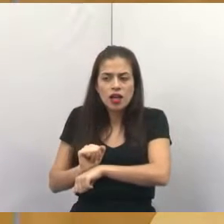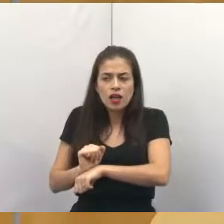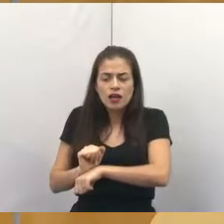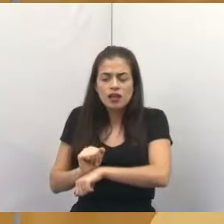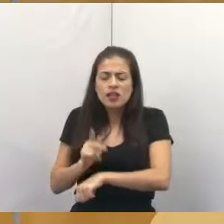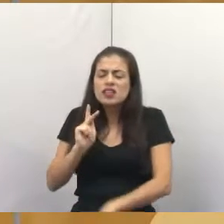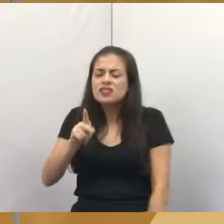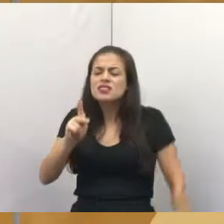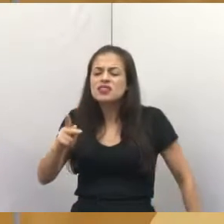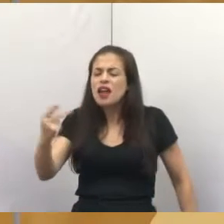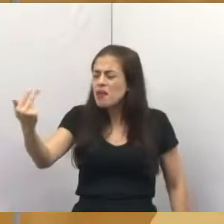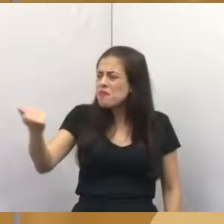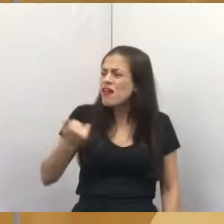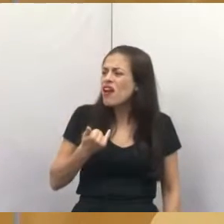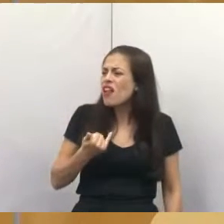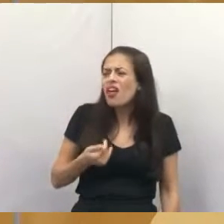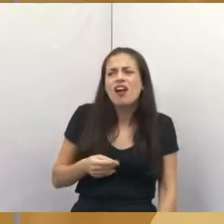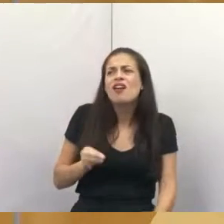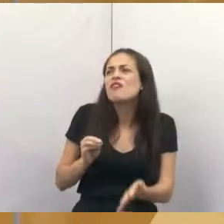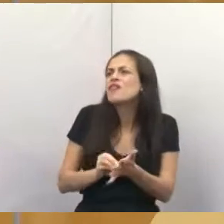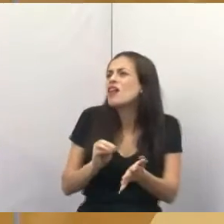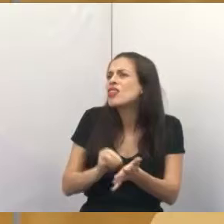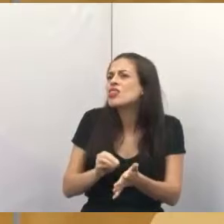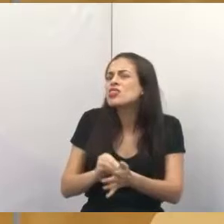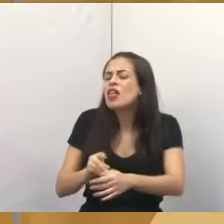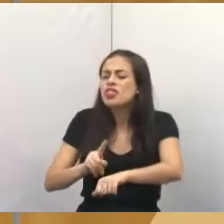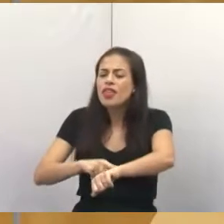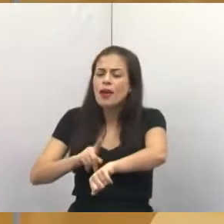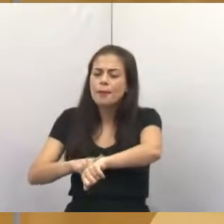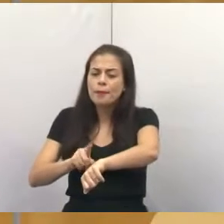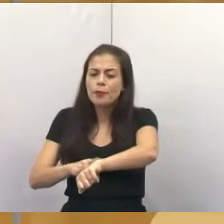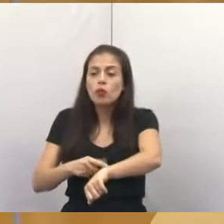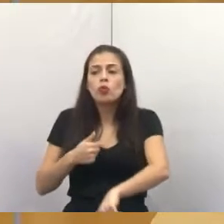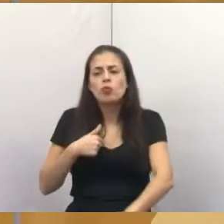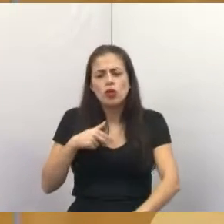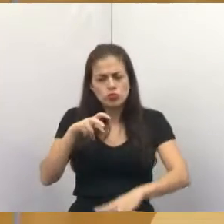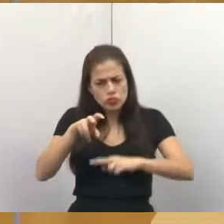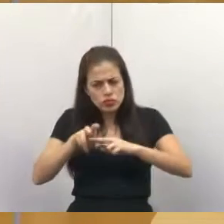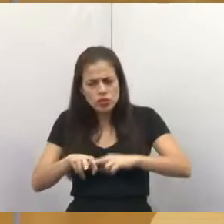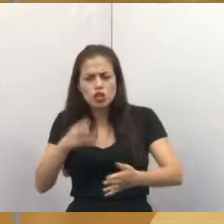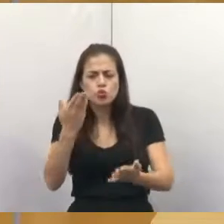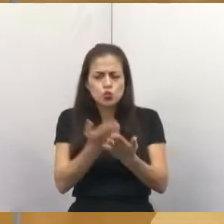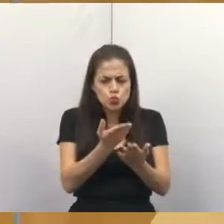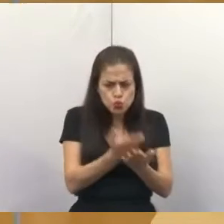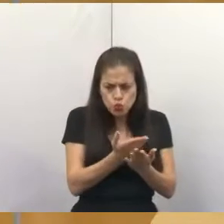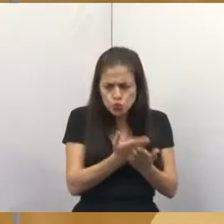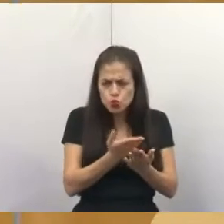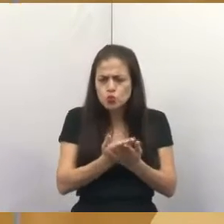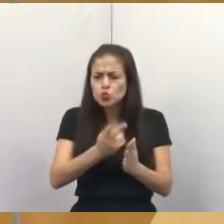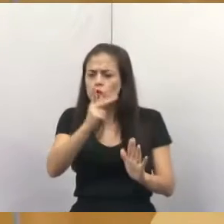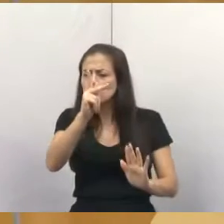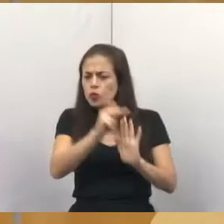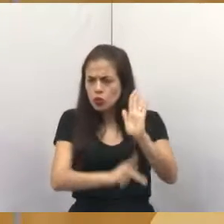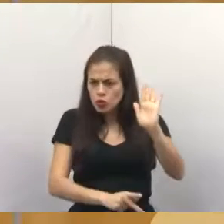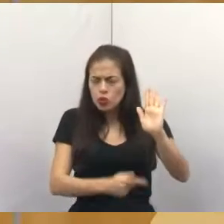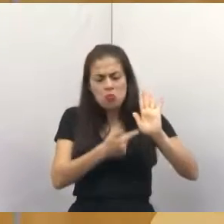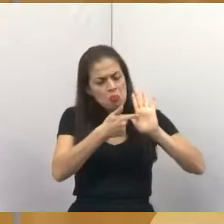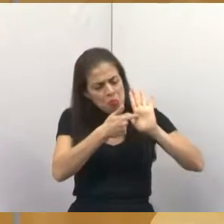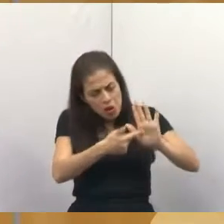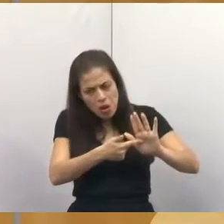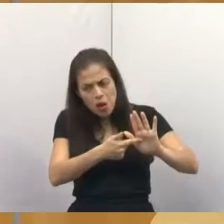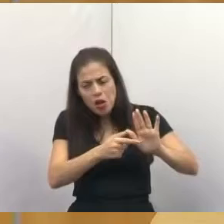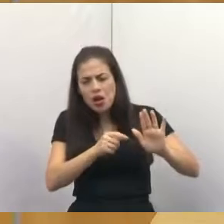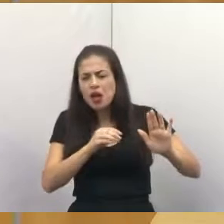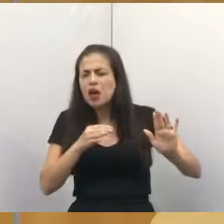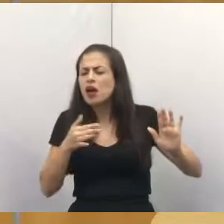eu sentei na mesa, estudei o projeto, fiquei na minha casa estudando, sentei, propus algumas alternativas, a gente colocou, mas nesse ponto que